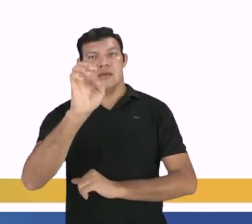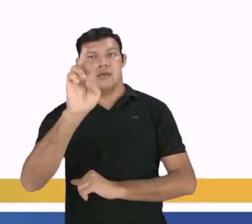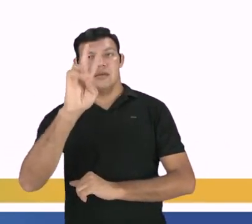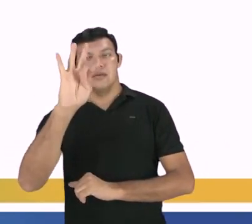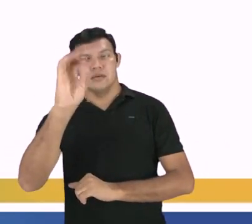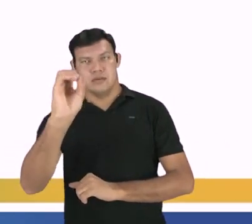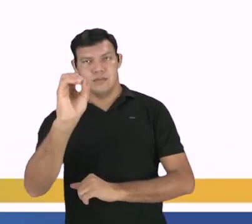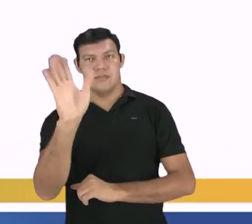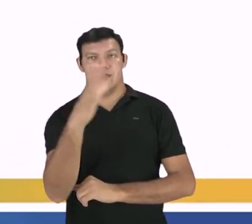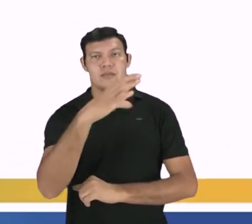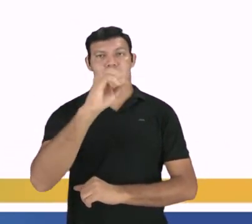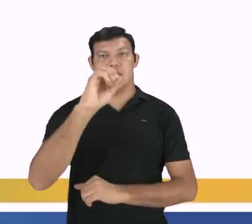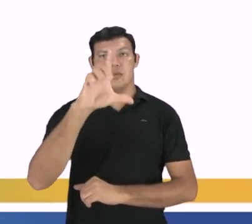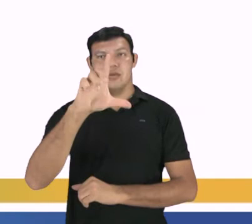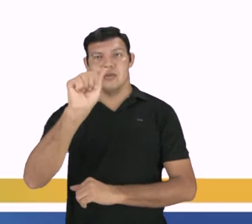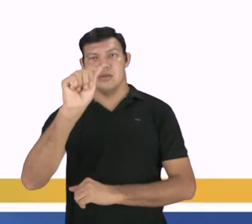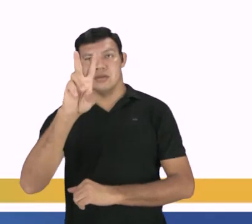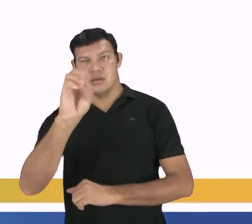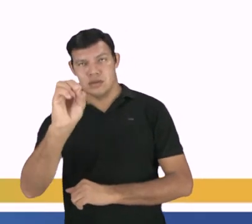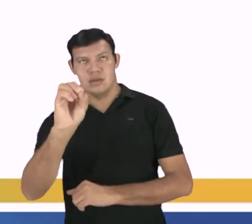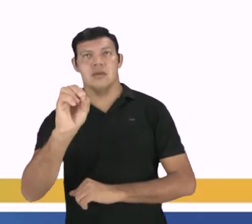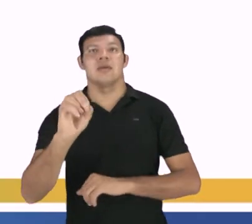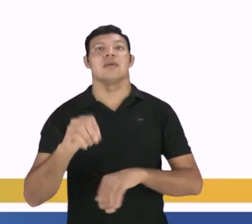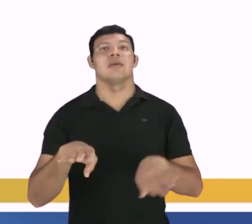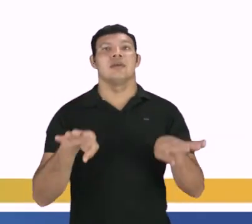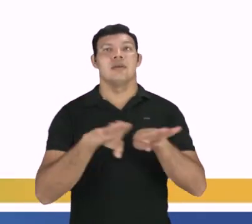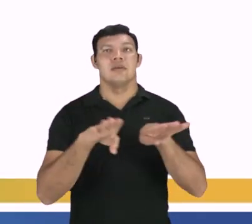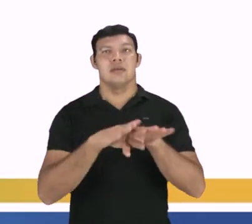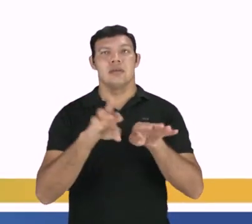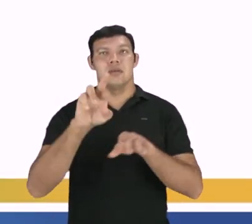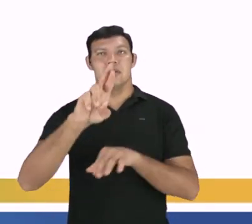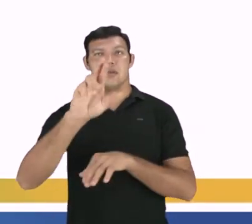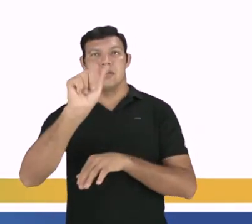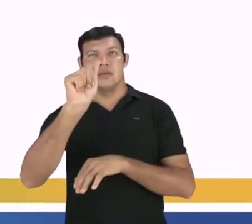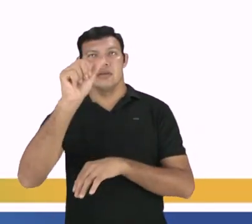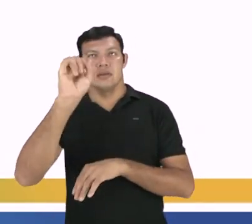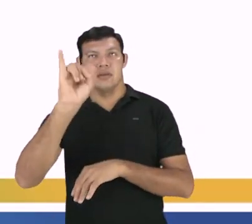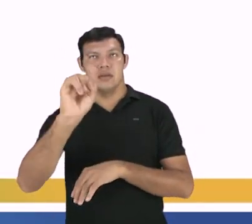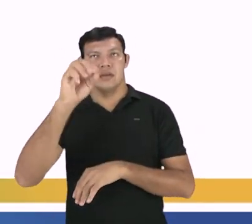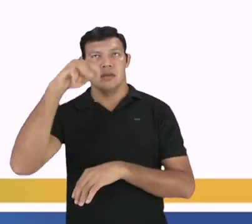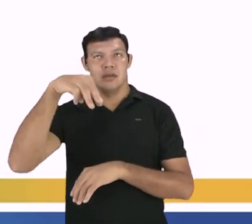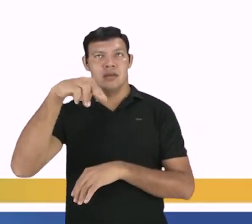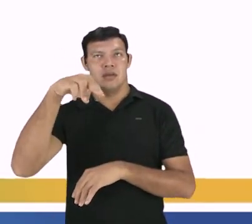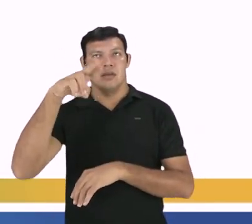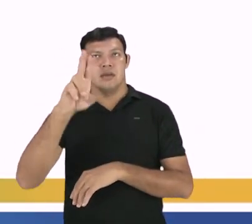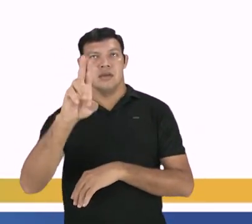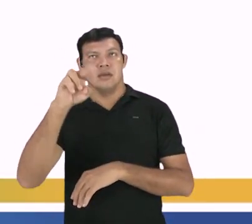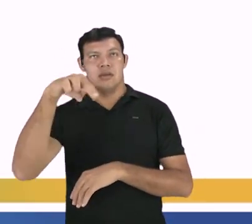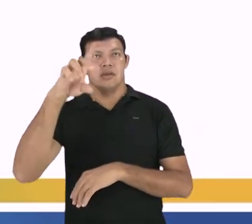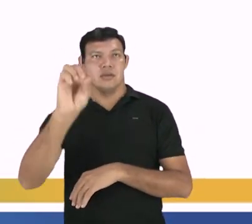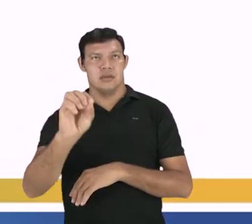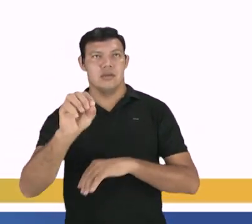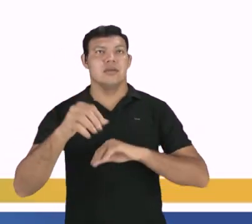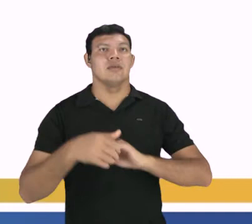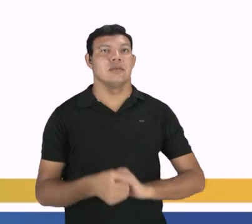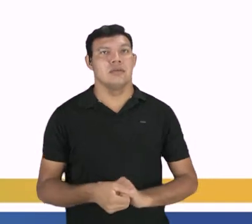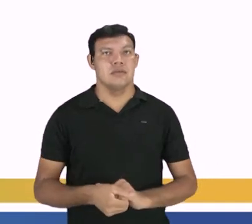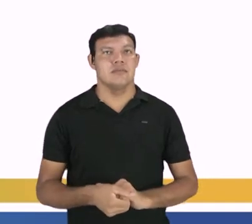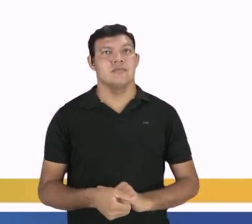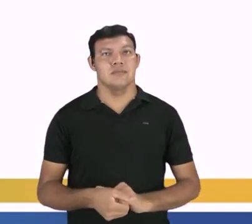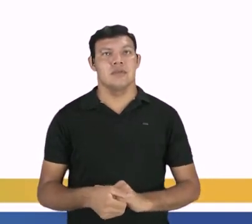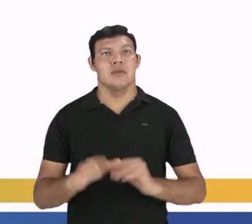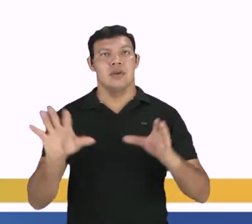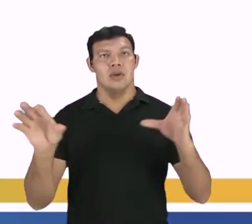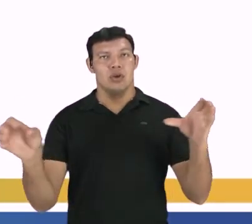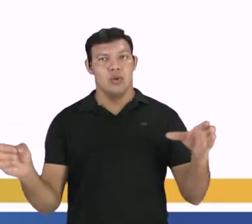Bilac e Raimundo Correia ficaram conhecidos por integrar a tríade parnasiana, nome dado à formação do trio de poetas desse